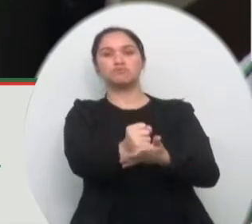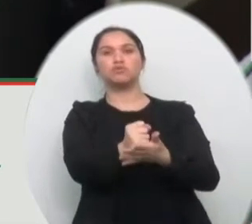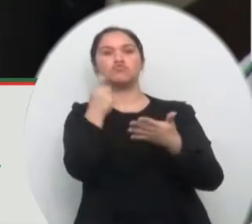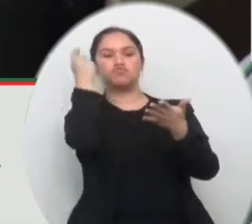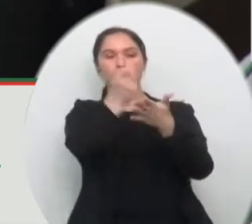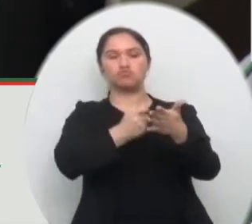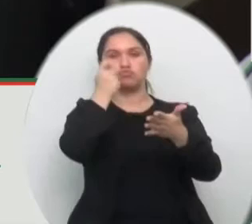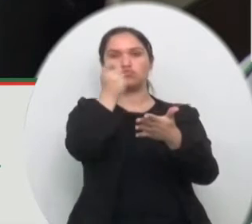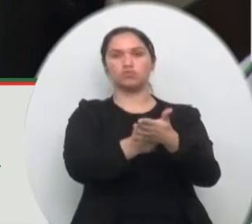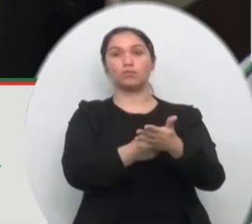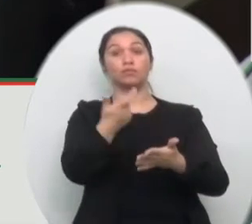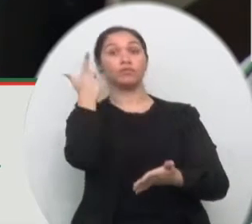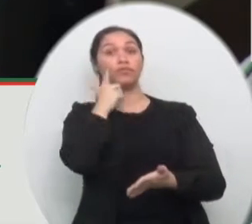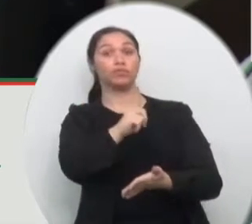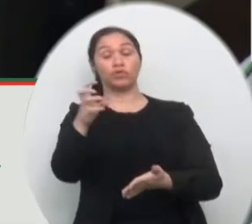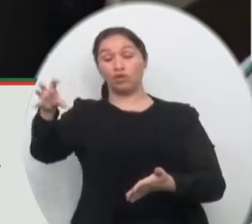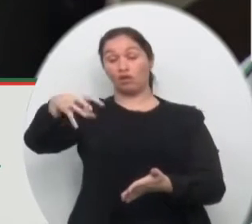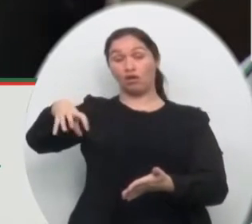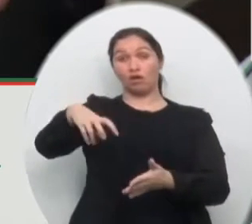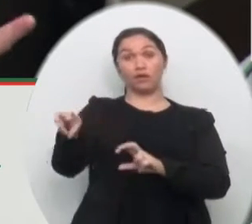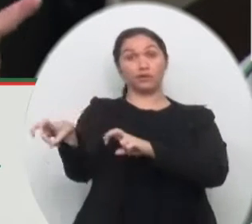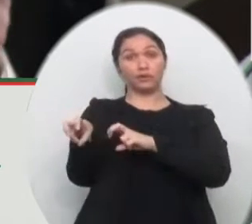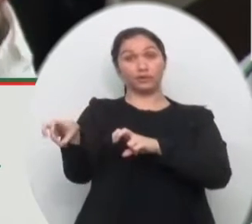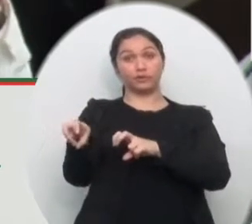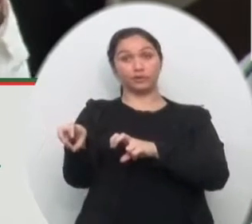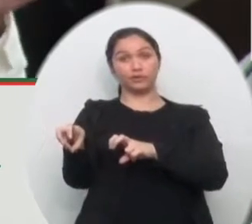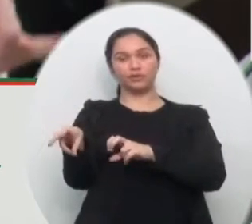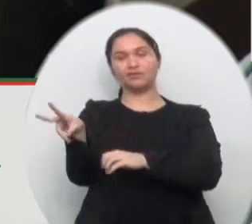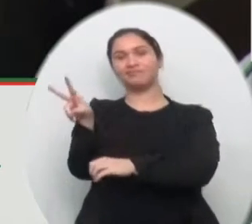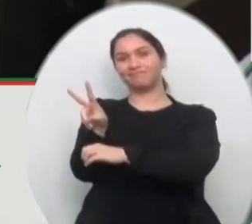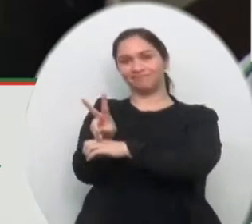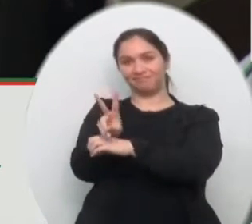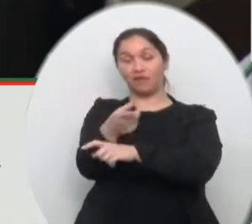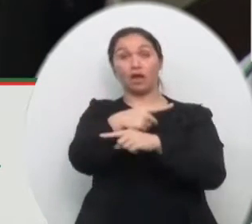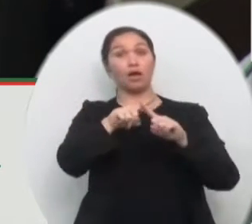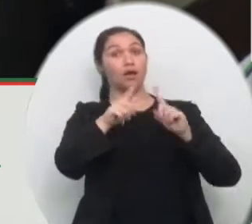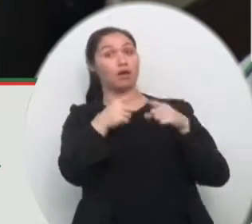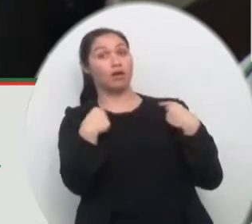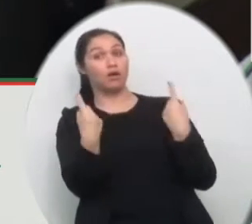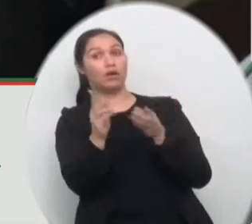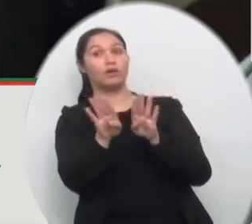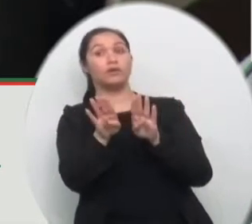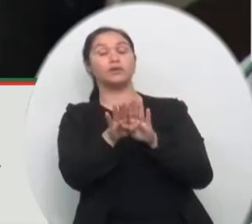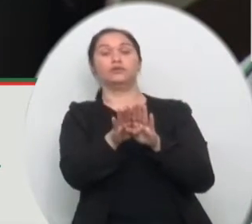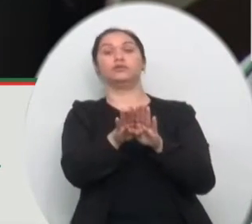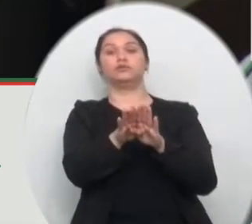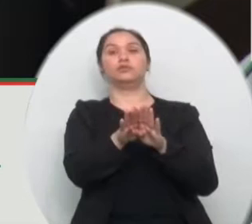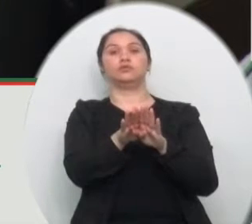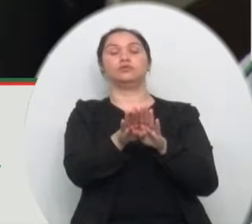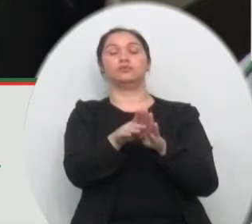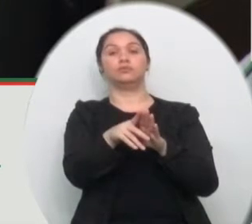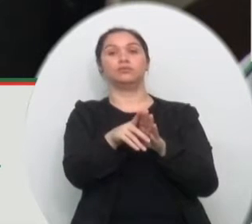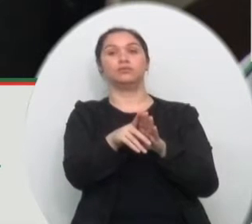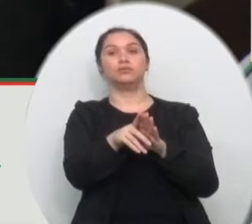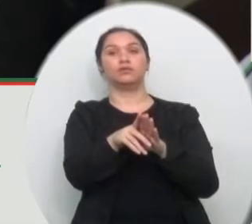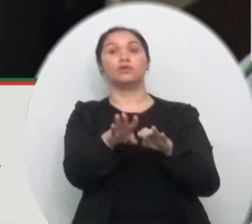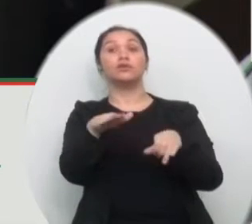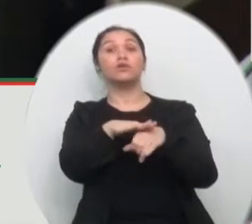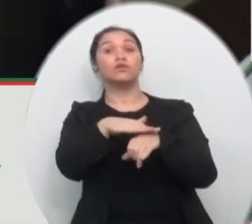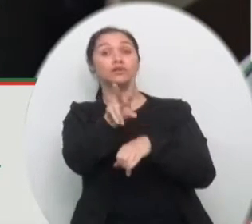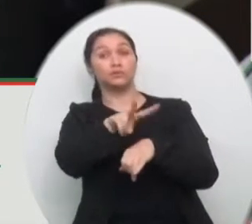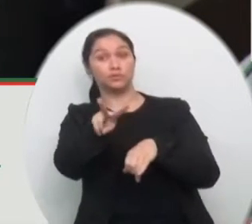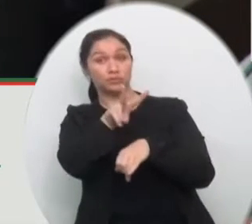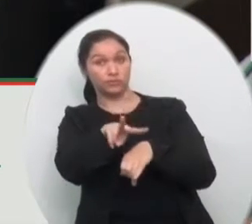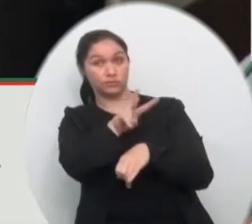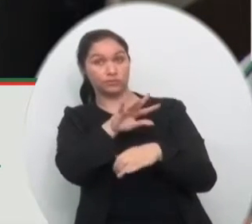lutou para preservar aquilo. Mas nós procuramos também os vereadores, em outra oportunidade,